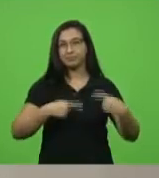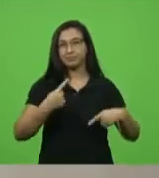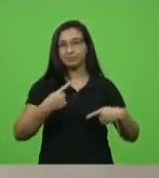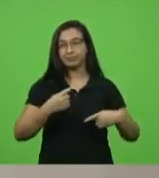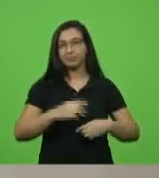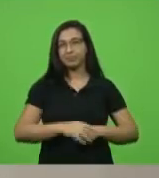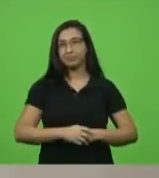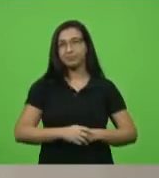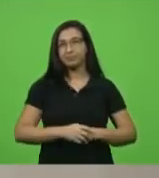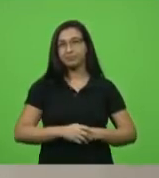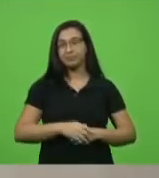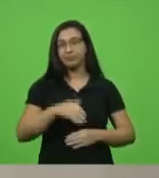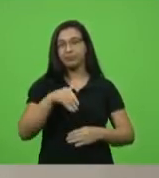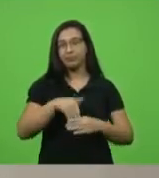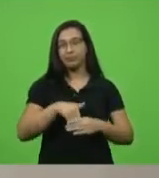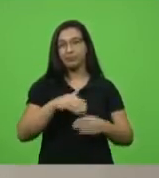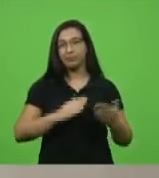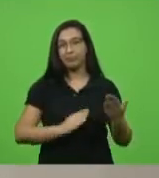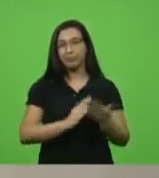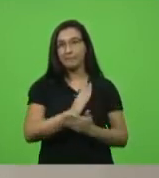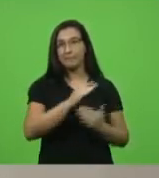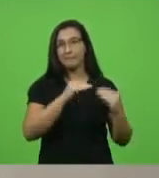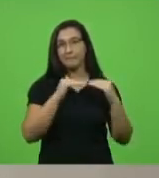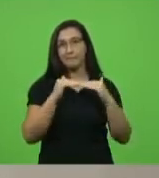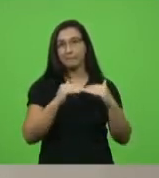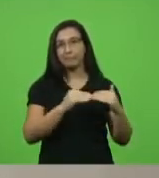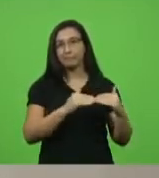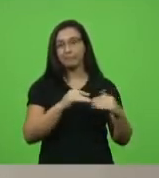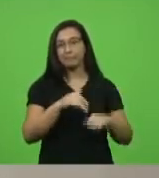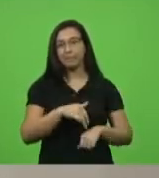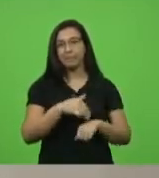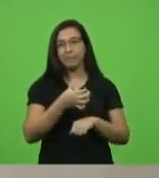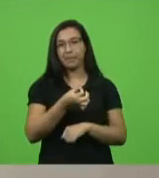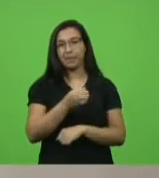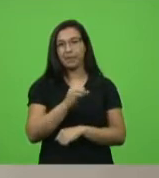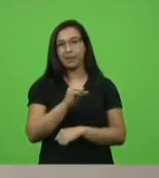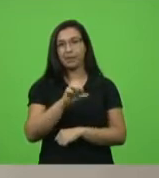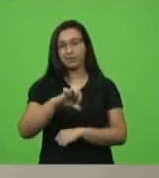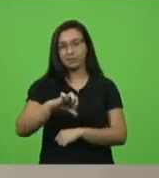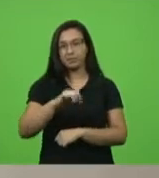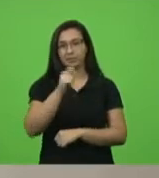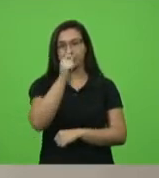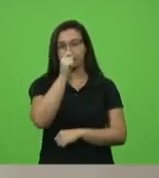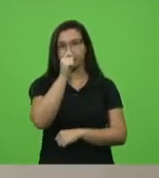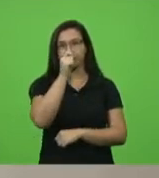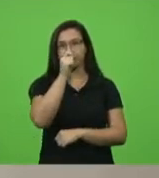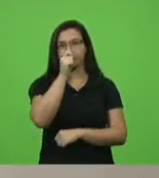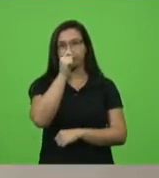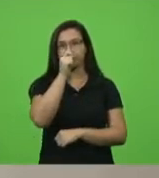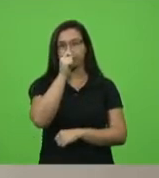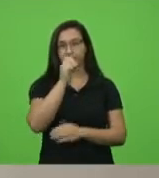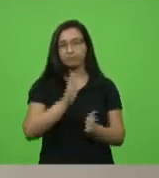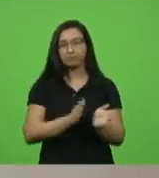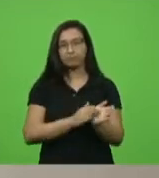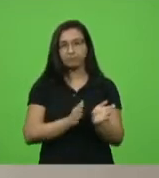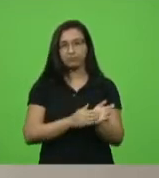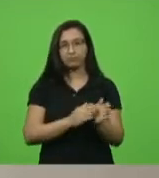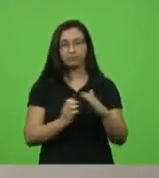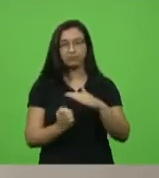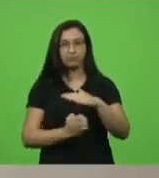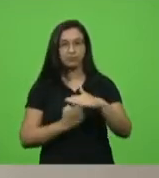aprovam, permaneçam como se encontra. Aprovado por unanimidade, moção 69, autor, deputado João Amin, manifestando aplausos à empresa